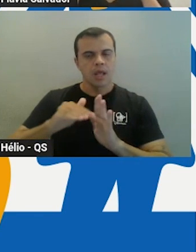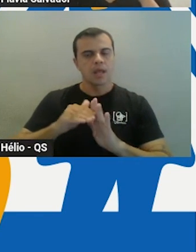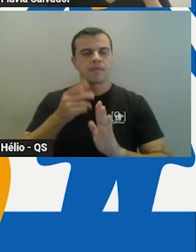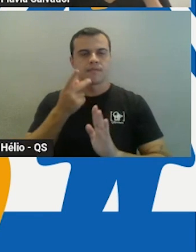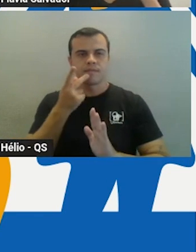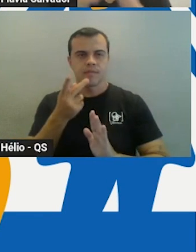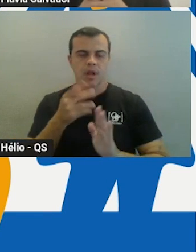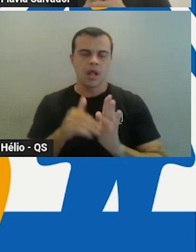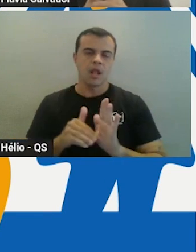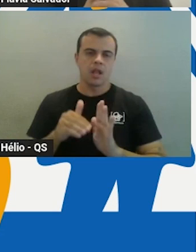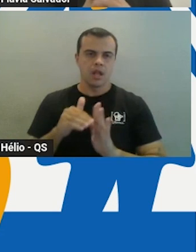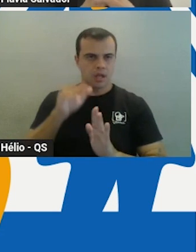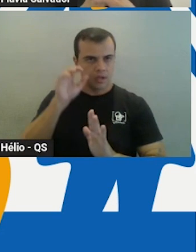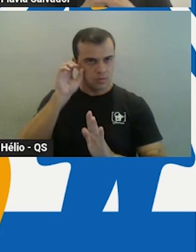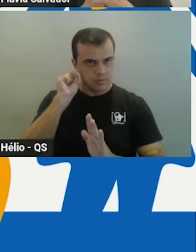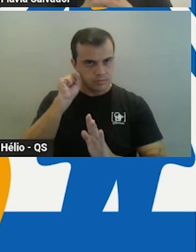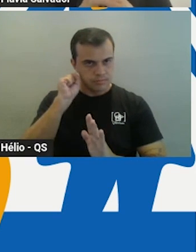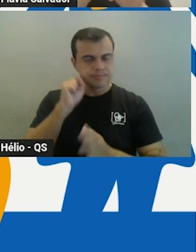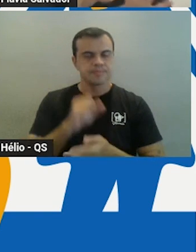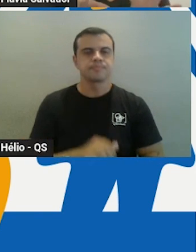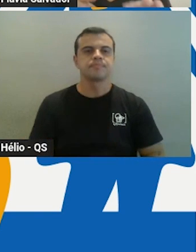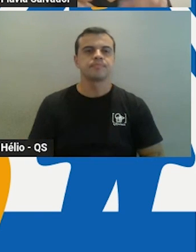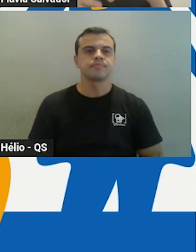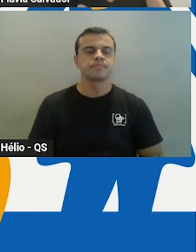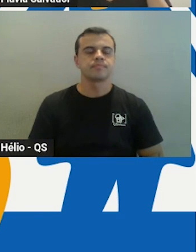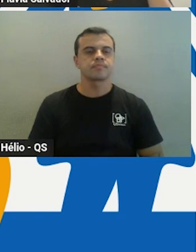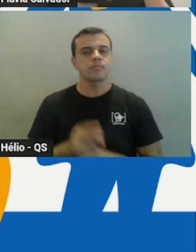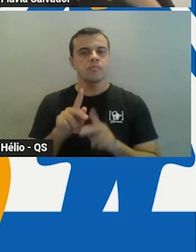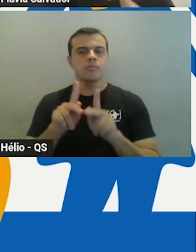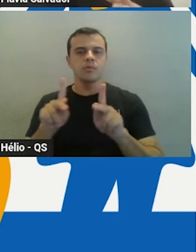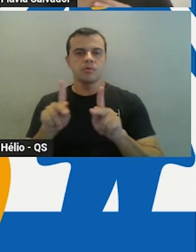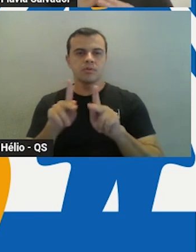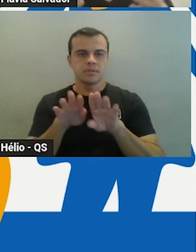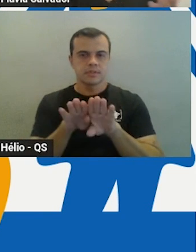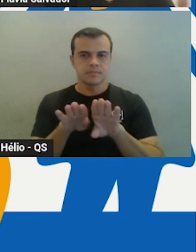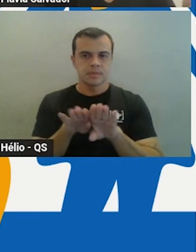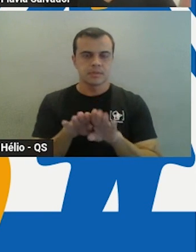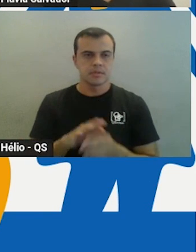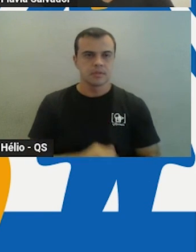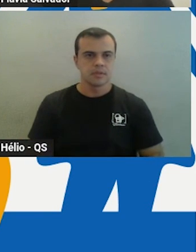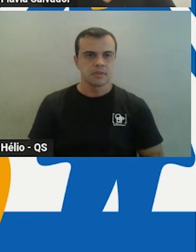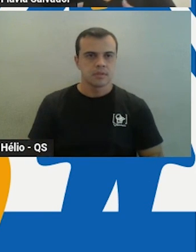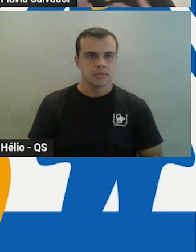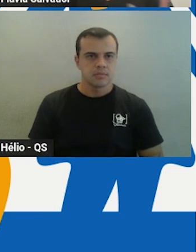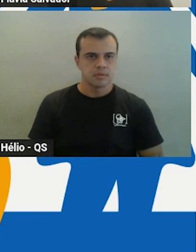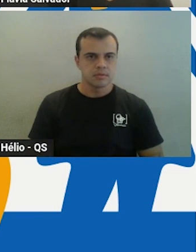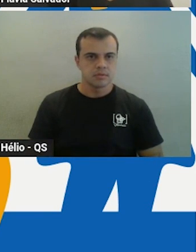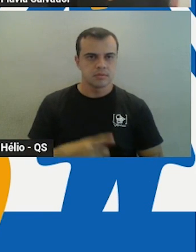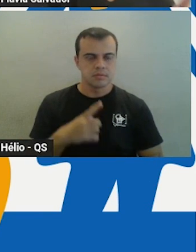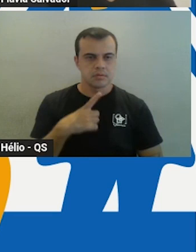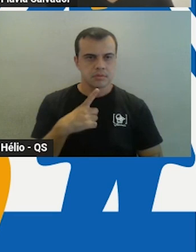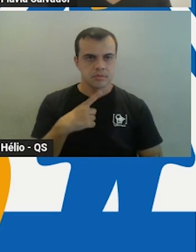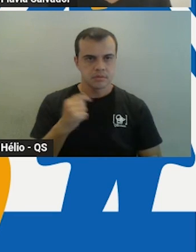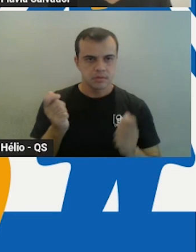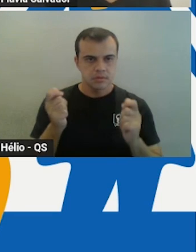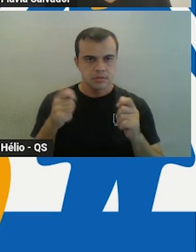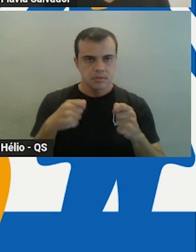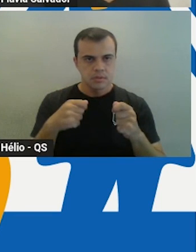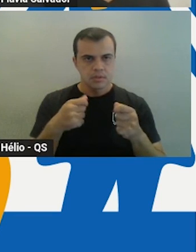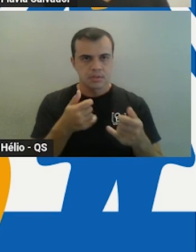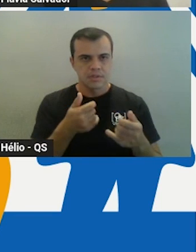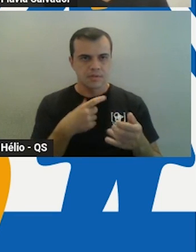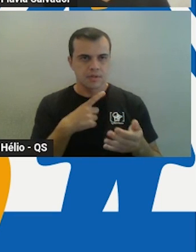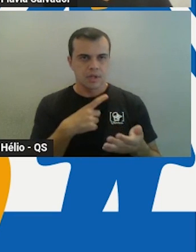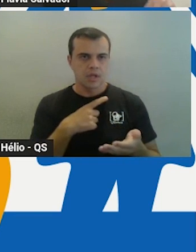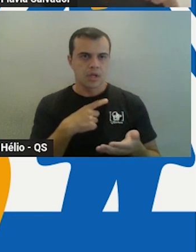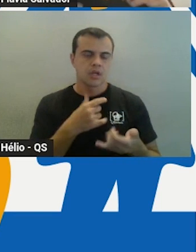e além da audição. E o professor aí no caso, não, o professor não vai ter, provavelmente não vai ter um jogo imagem e ação